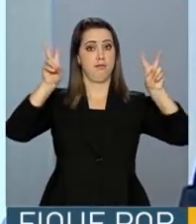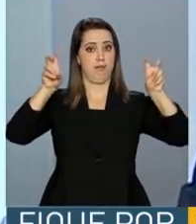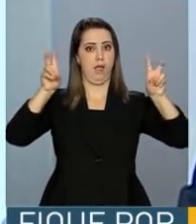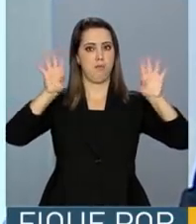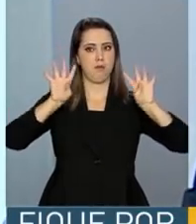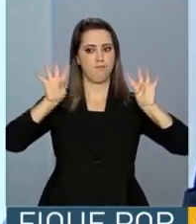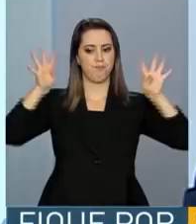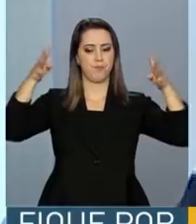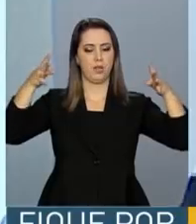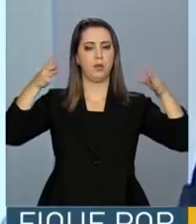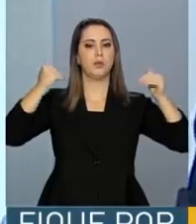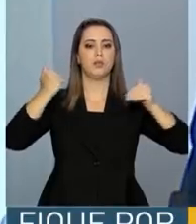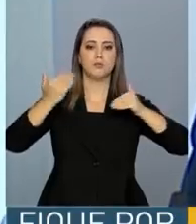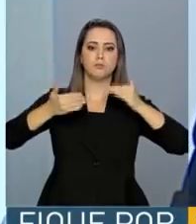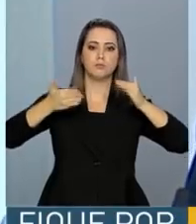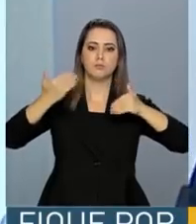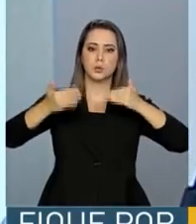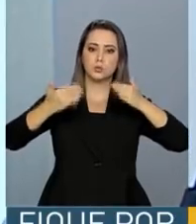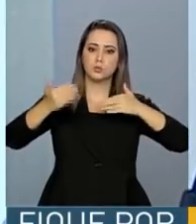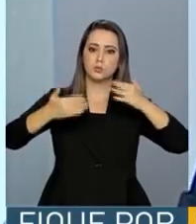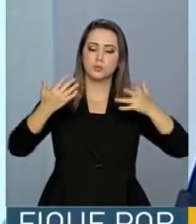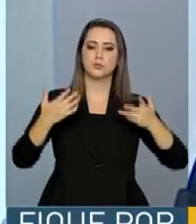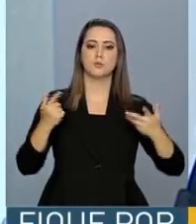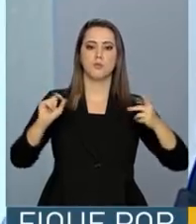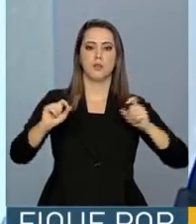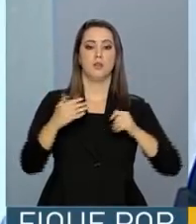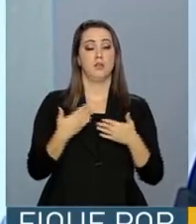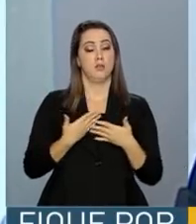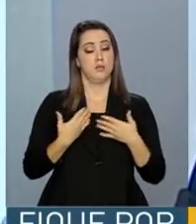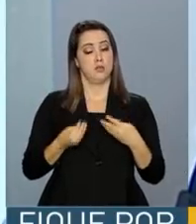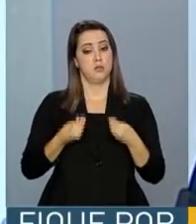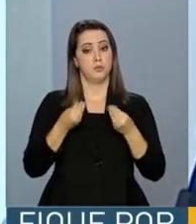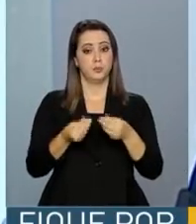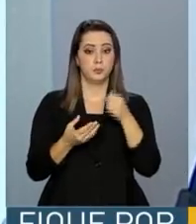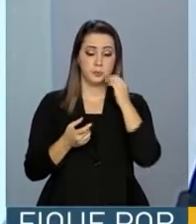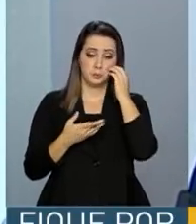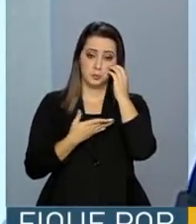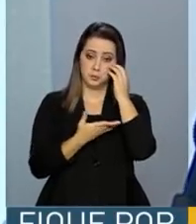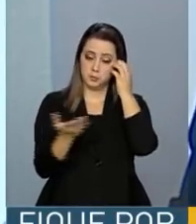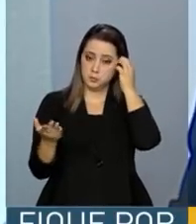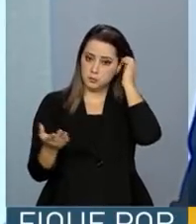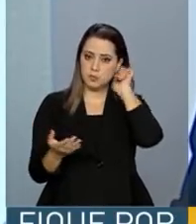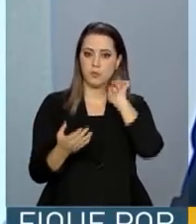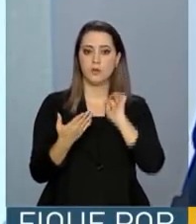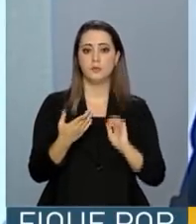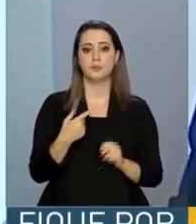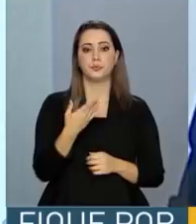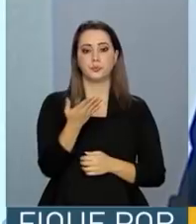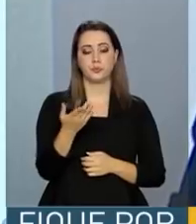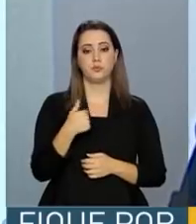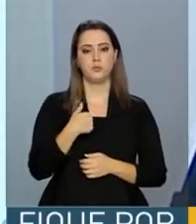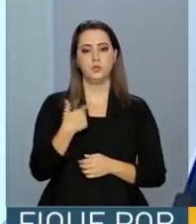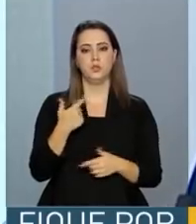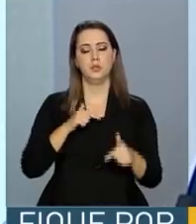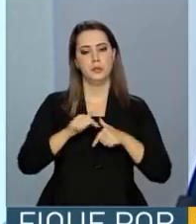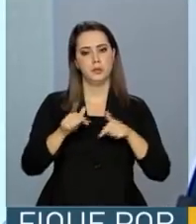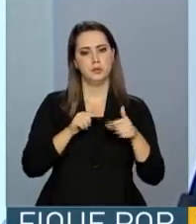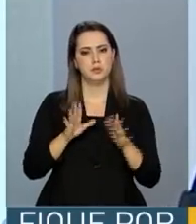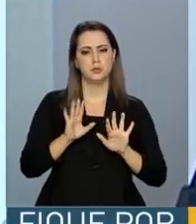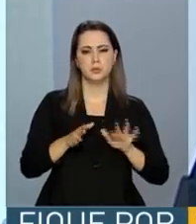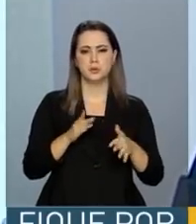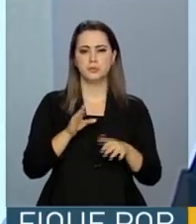por isso que eu faço essa exposição é digo a vocês aqui eu estou exerce nesse período uma